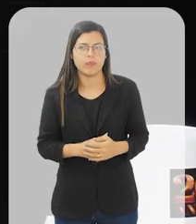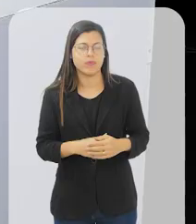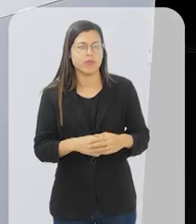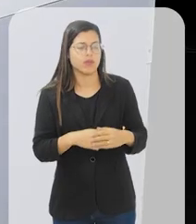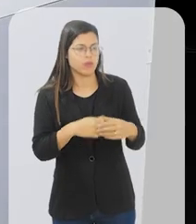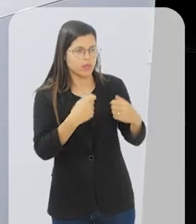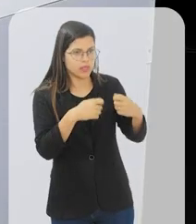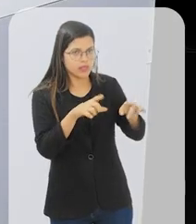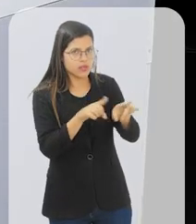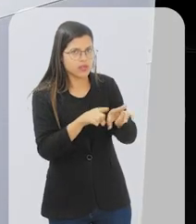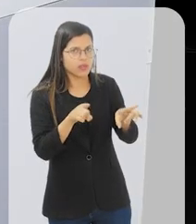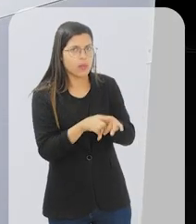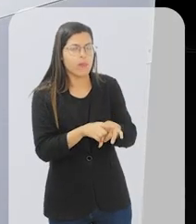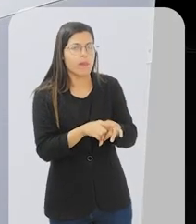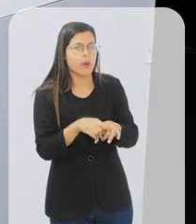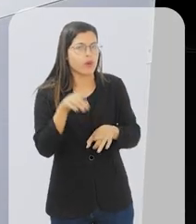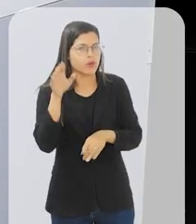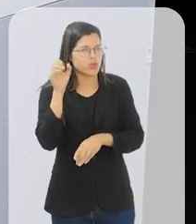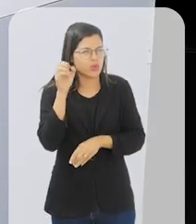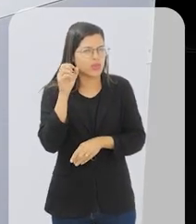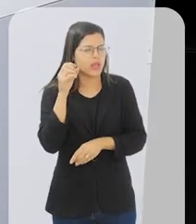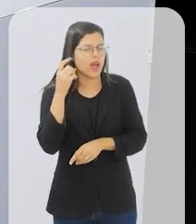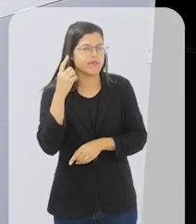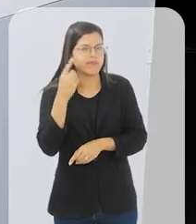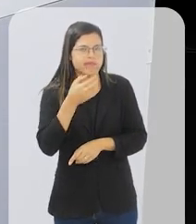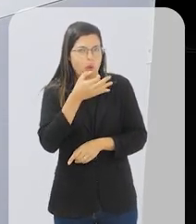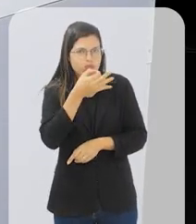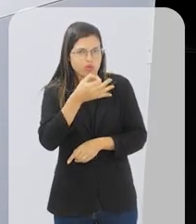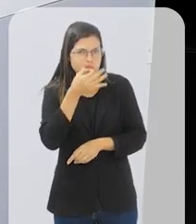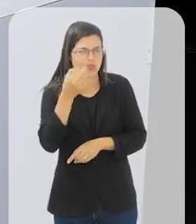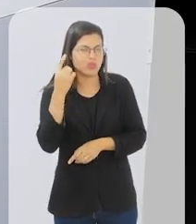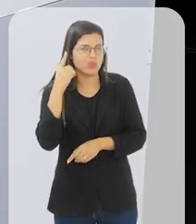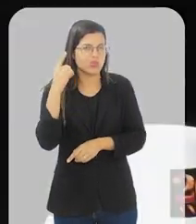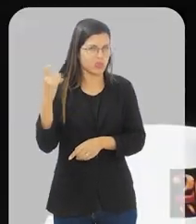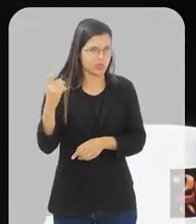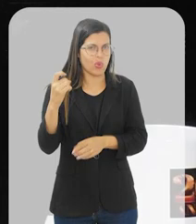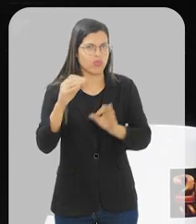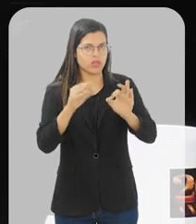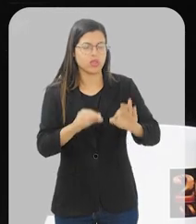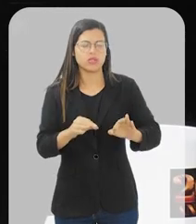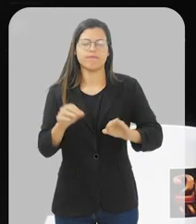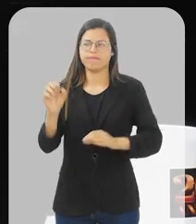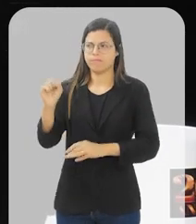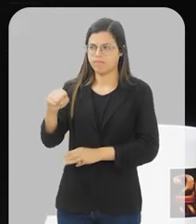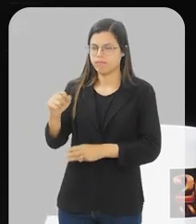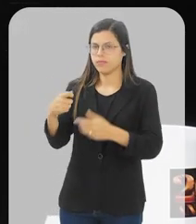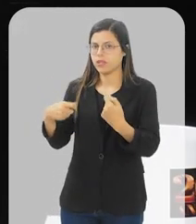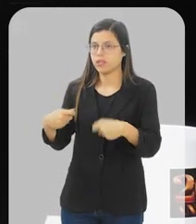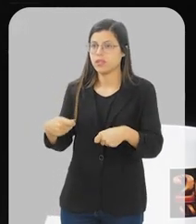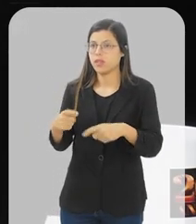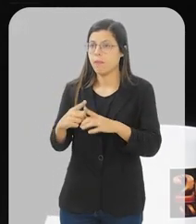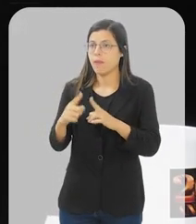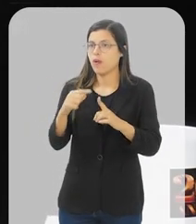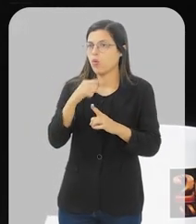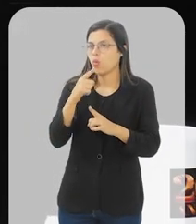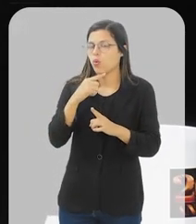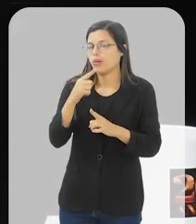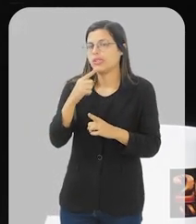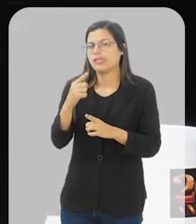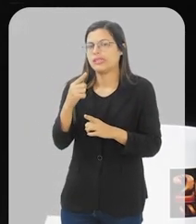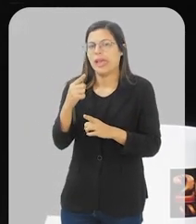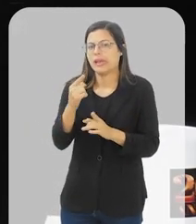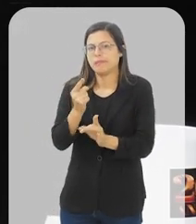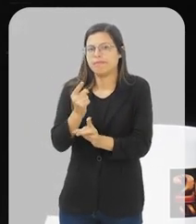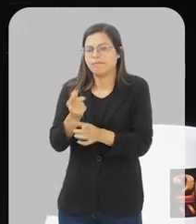ter um ouvido absoluto. Tem que ter um bom ouvido também. Não adianta ele tocar só bem o instrumento dele, mas não consegue identificar onde